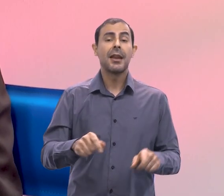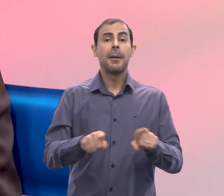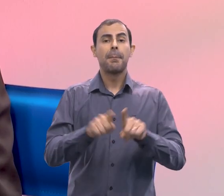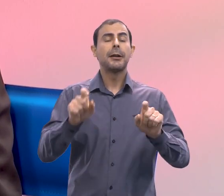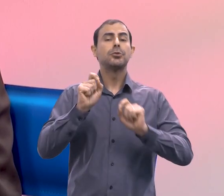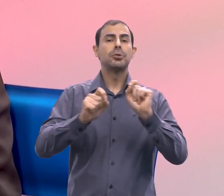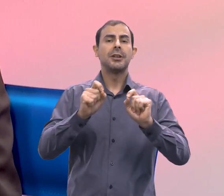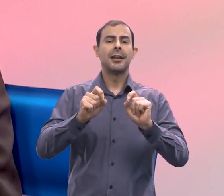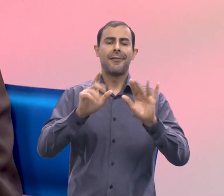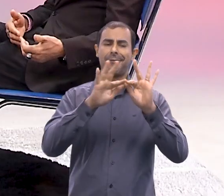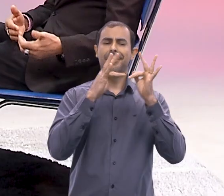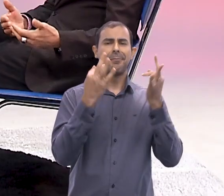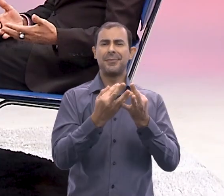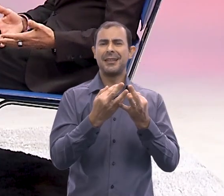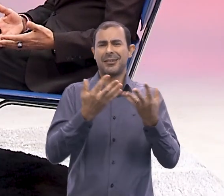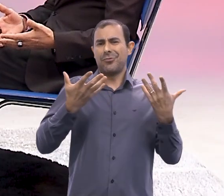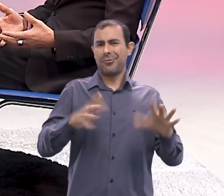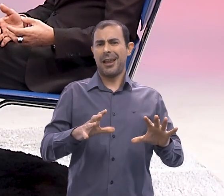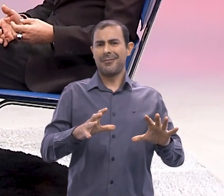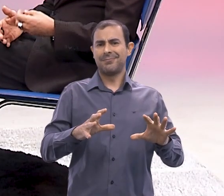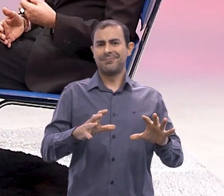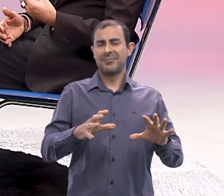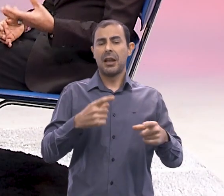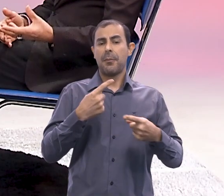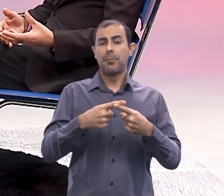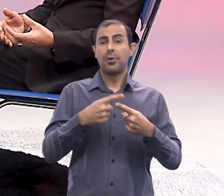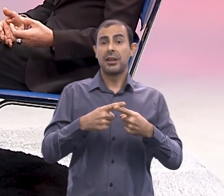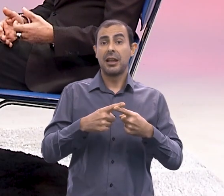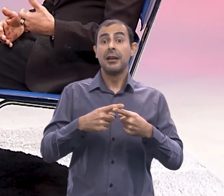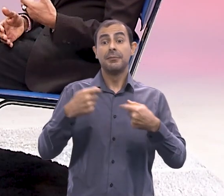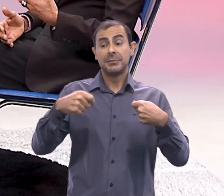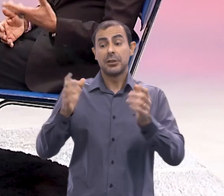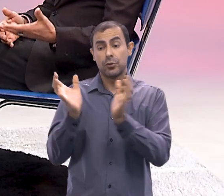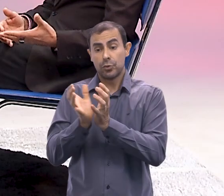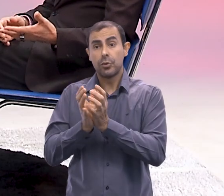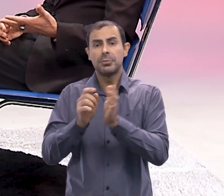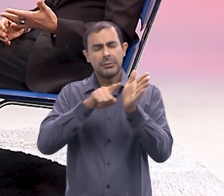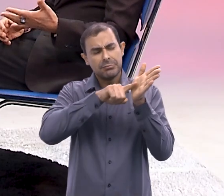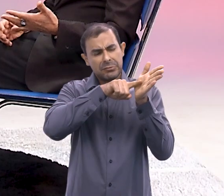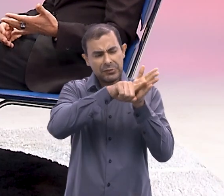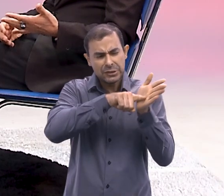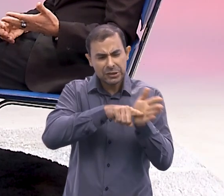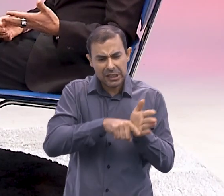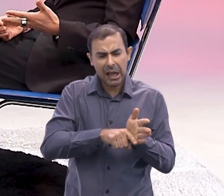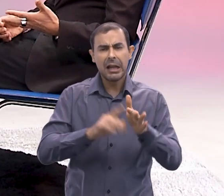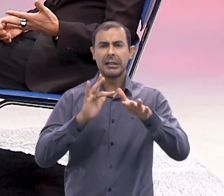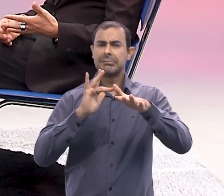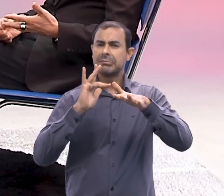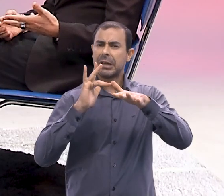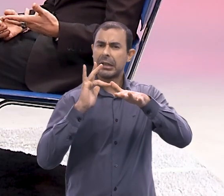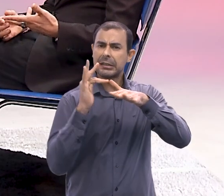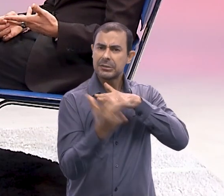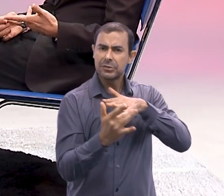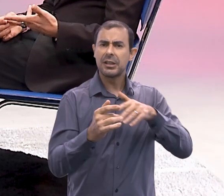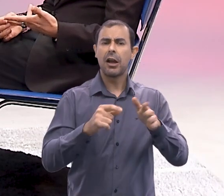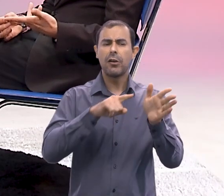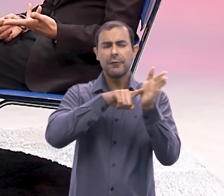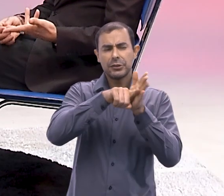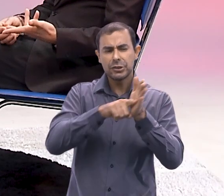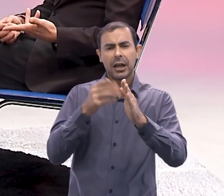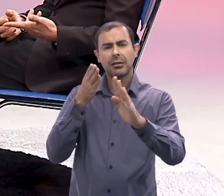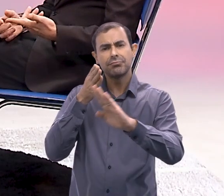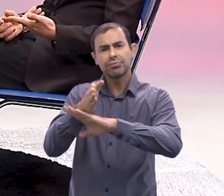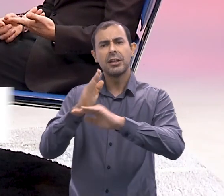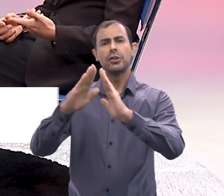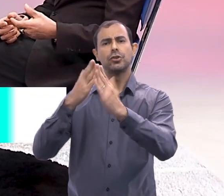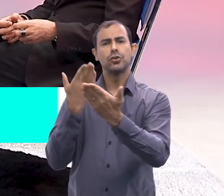encontra muita barreira ainda por parte da família que não autoriza nós investigarmos questão social, rede social, irmos